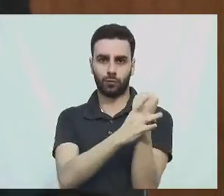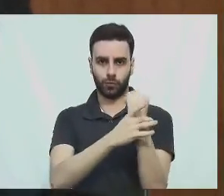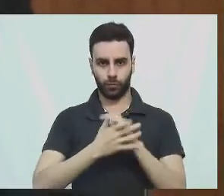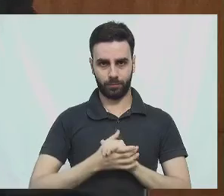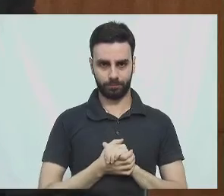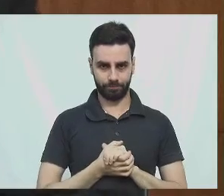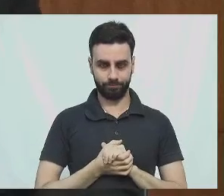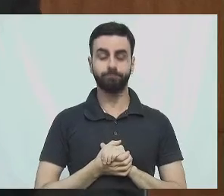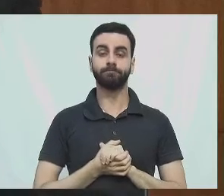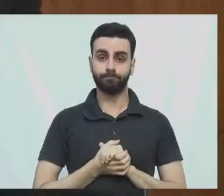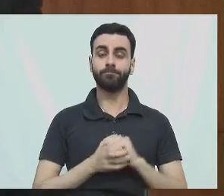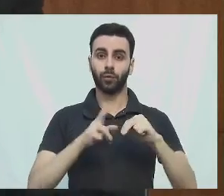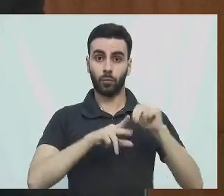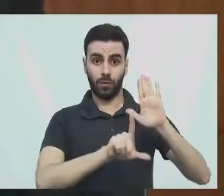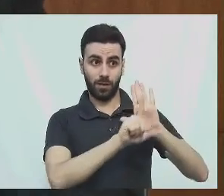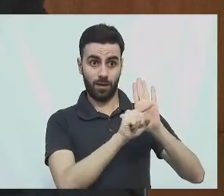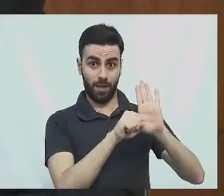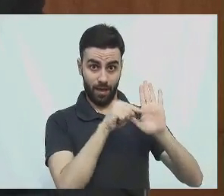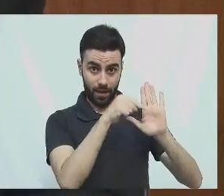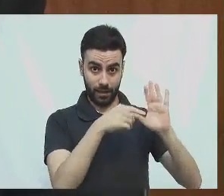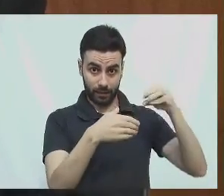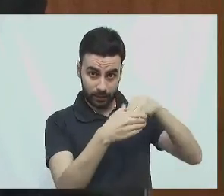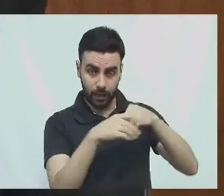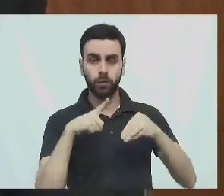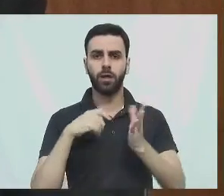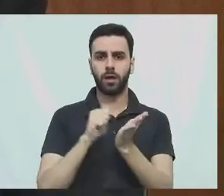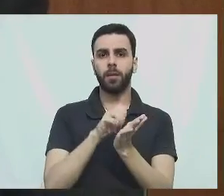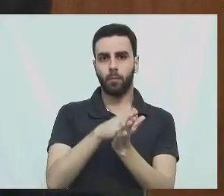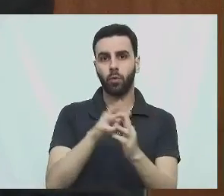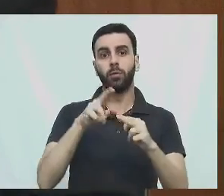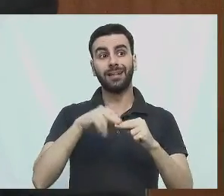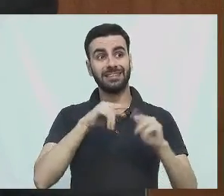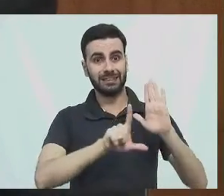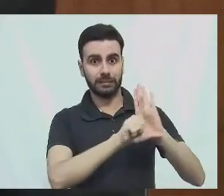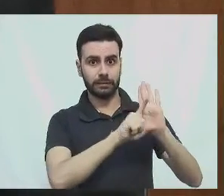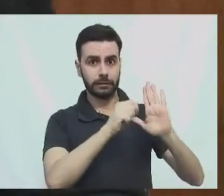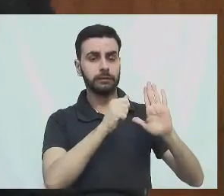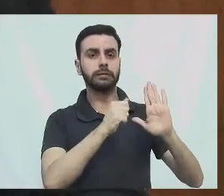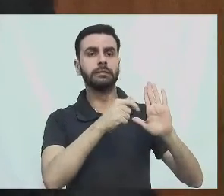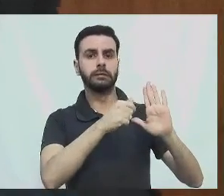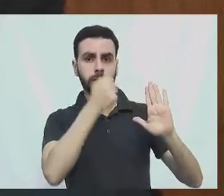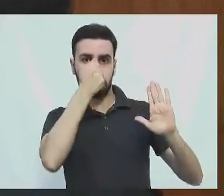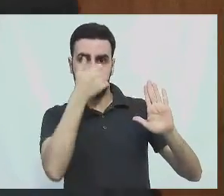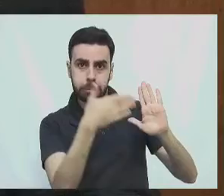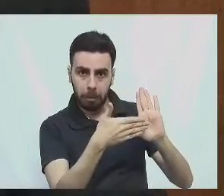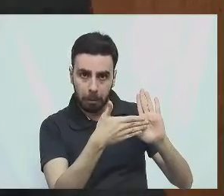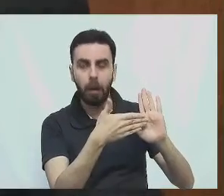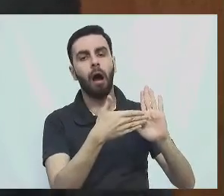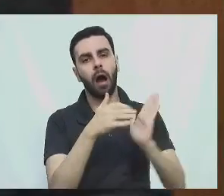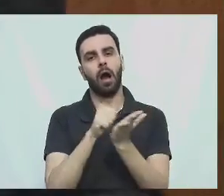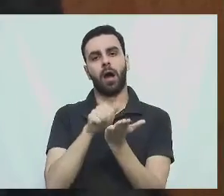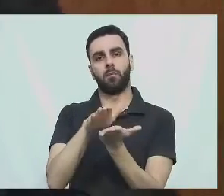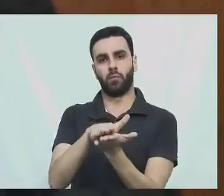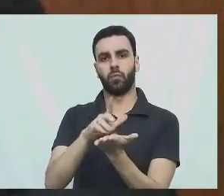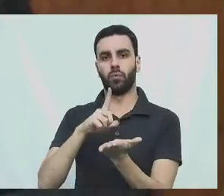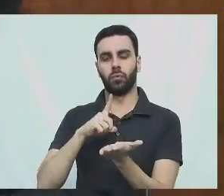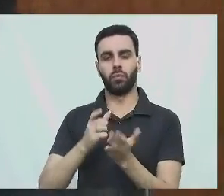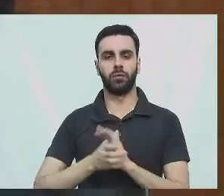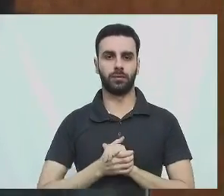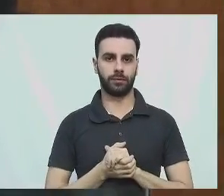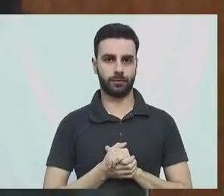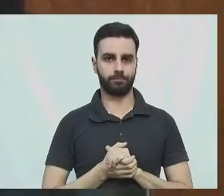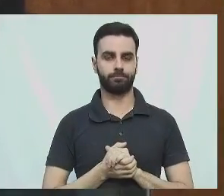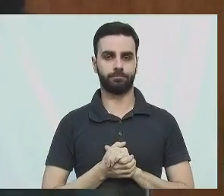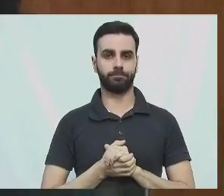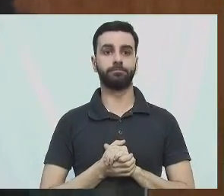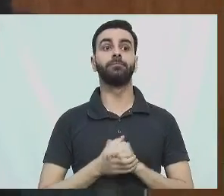enfim, a gente passa a ter, né, a multa por descumprimento de obrigatoriedade relacionada à lei e também